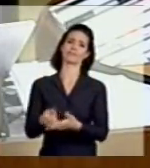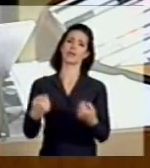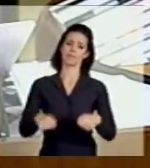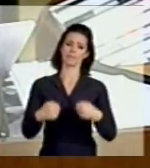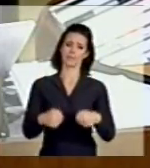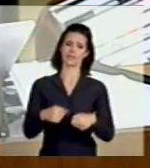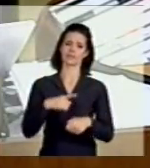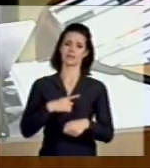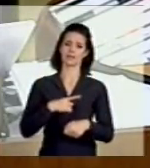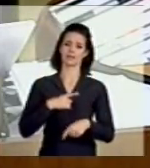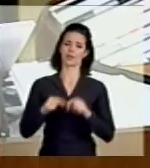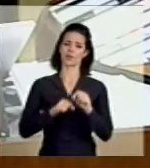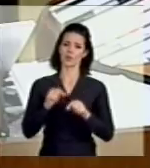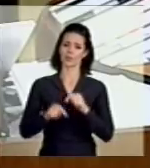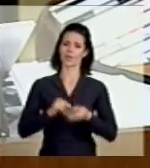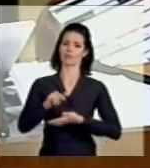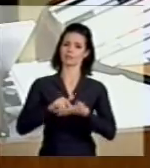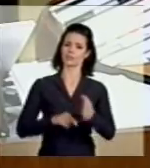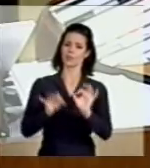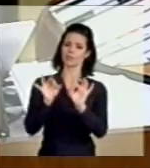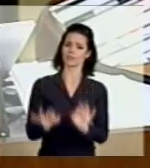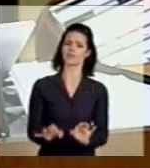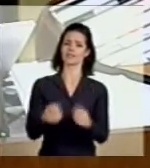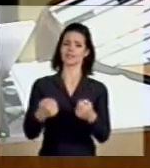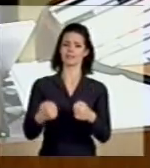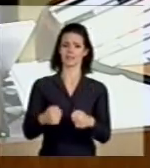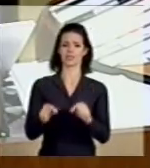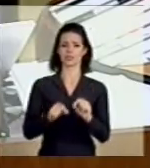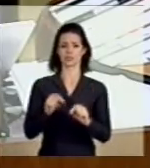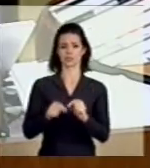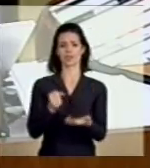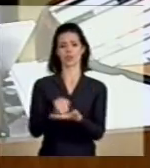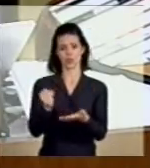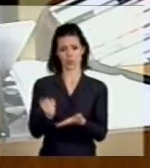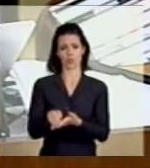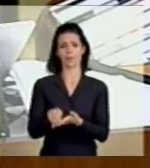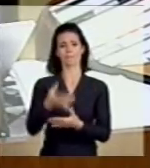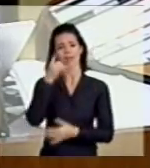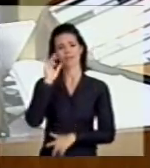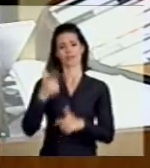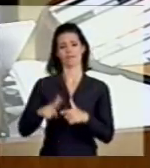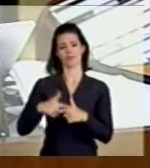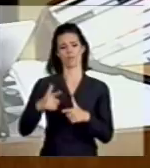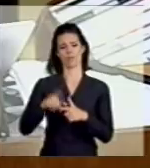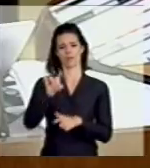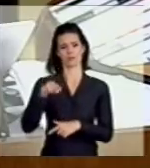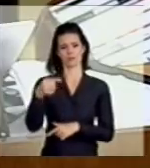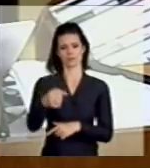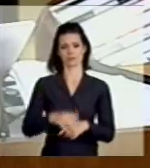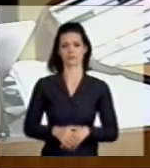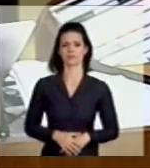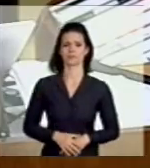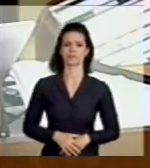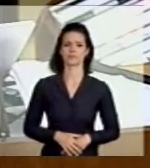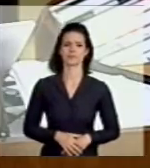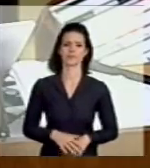como medida profilática e como expressão da atenção que merece receber um litígio de interesse público.